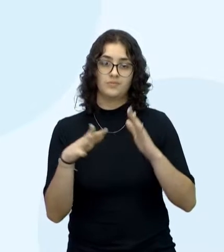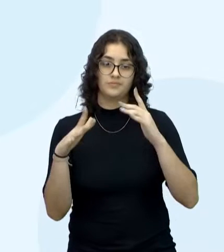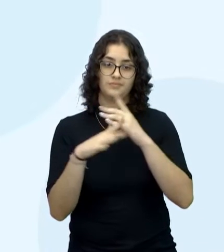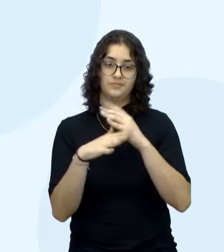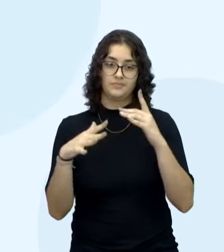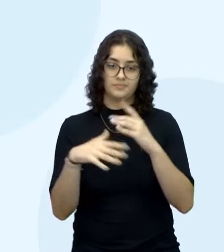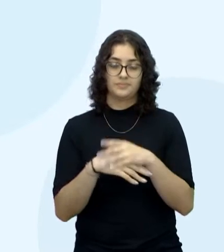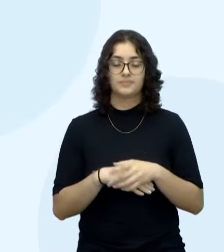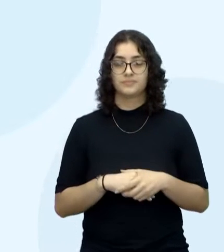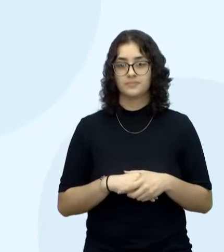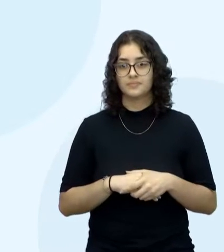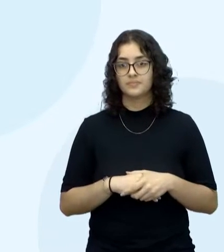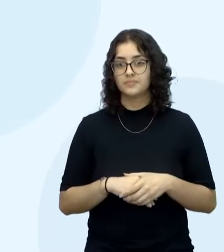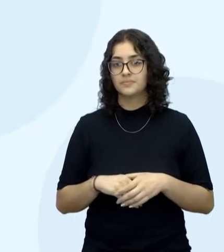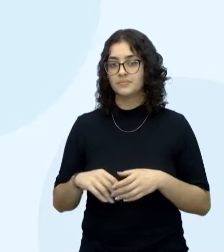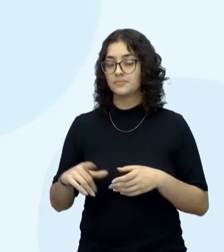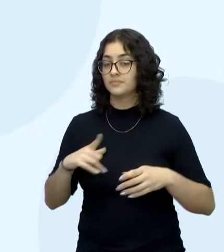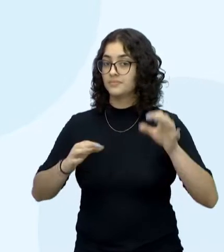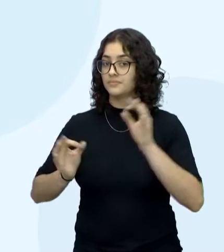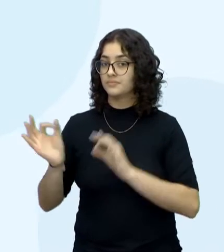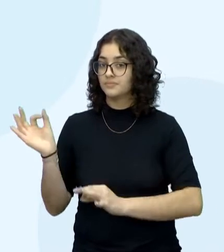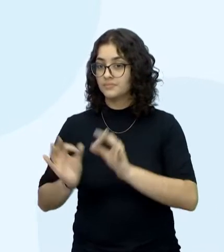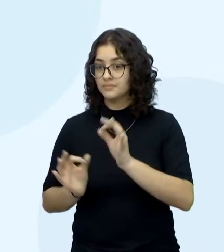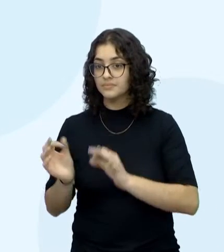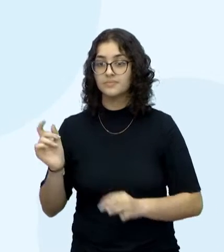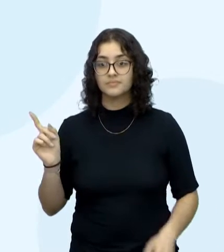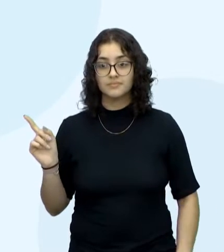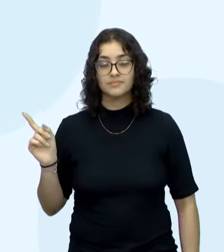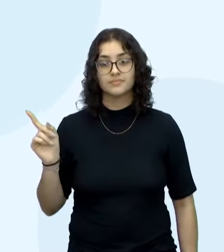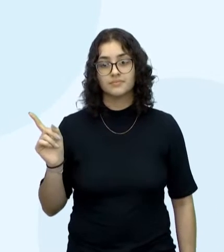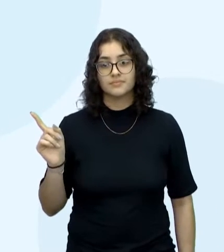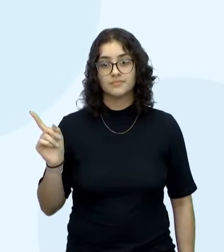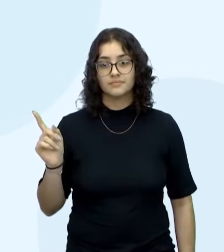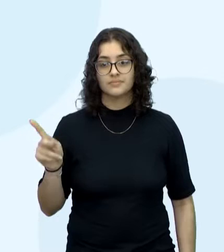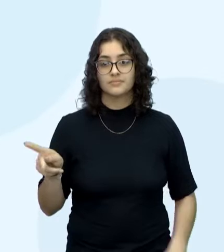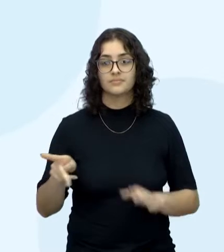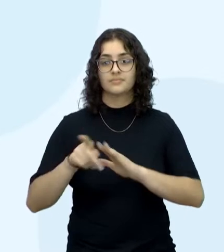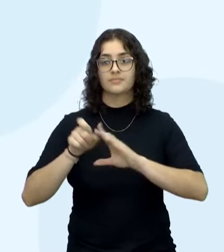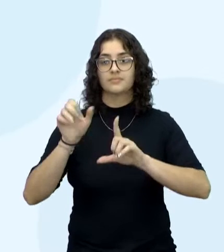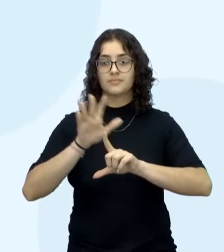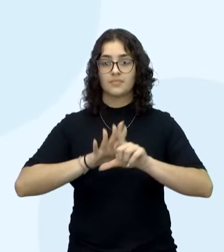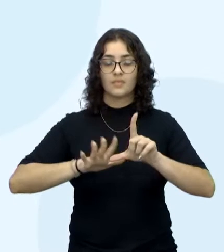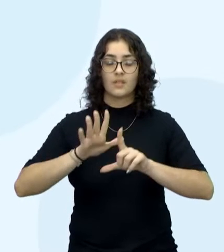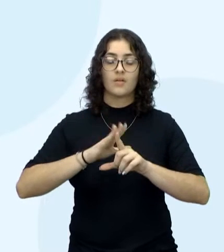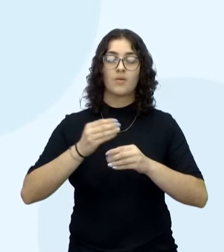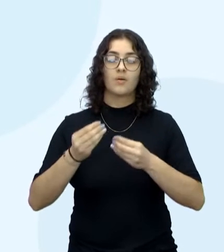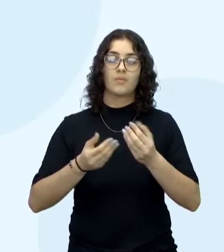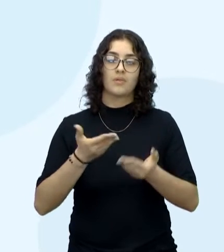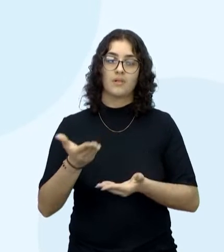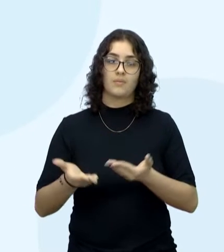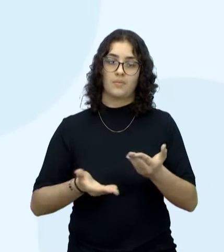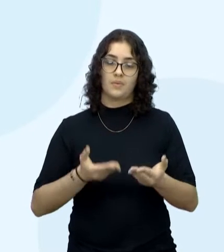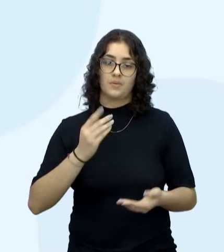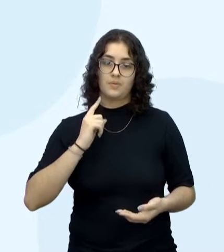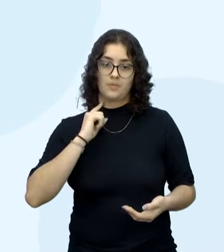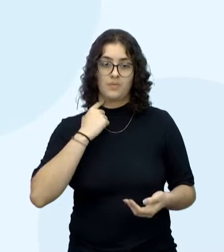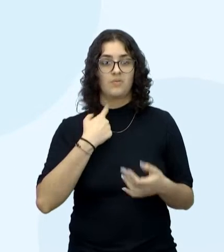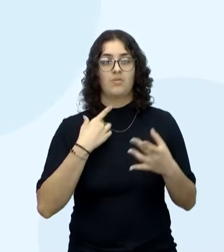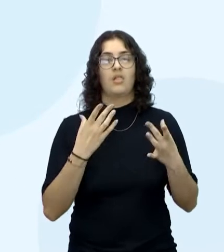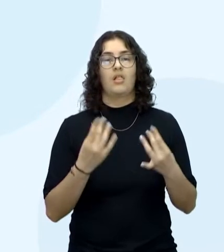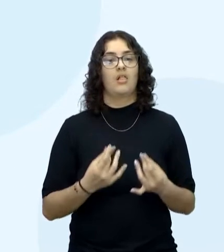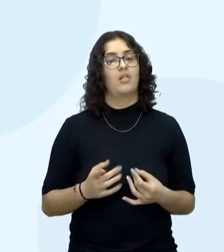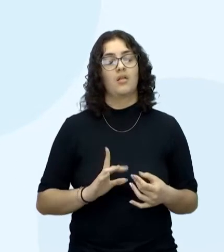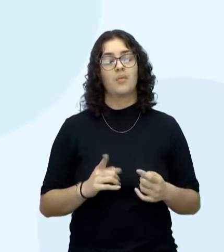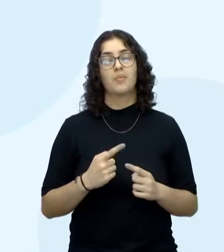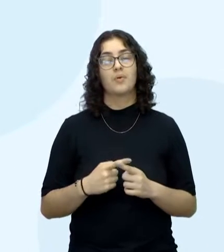tá? Aí, um esqueminha bem lúdico da rede de tratamento de esgoto. Eu não vou entrar em muitos detalhes, não,